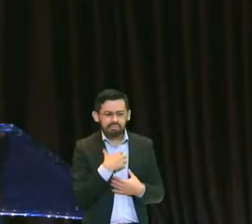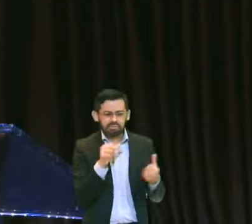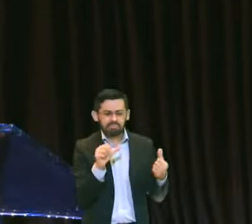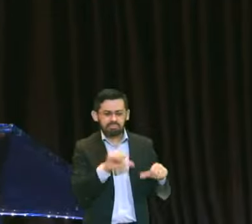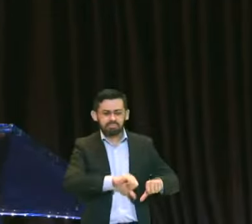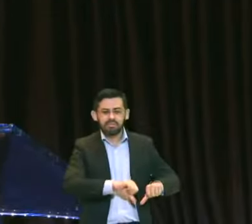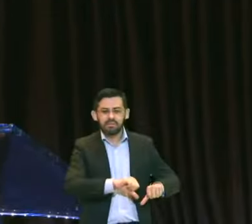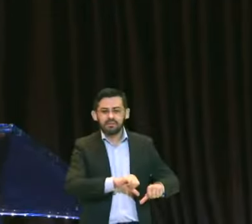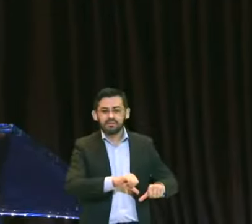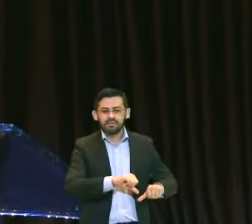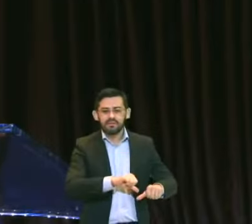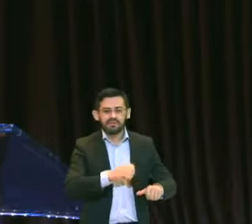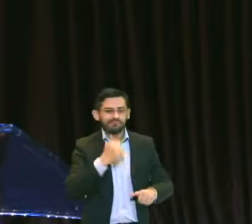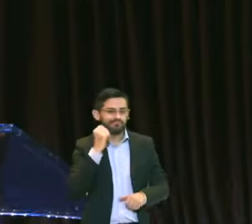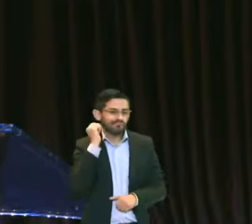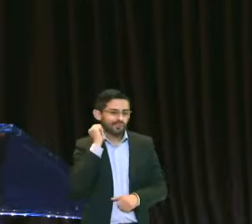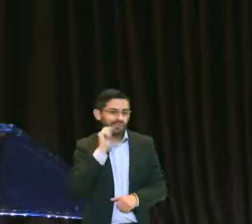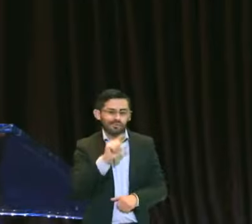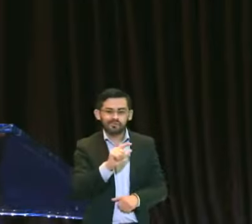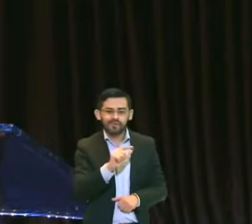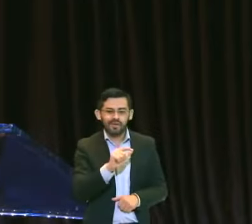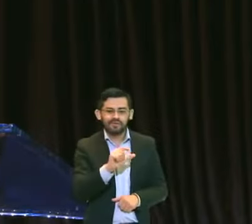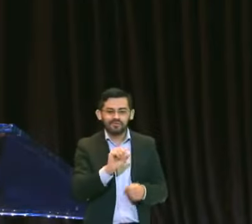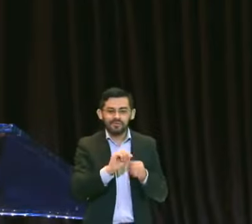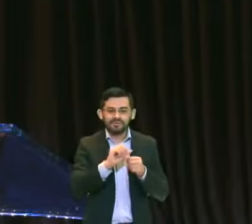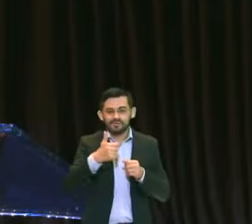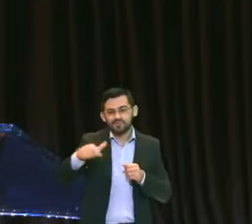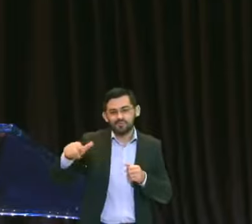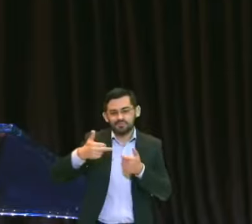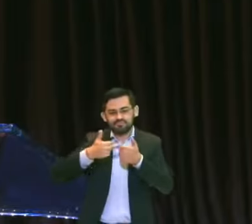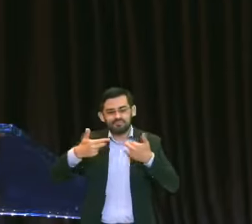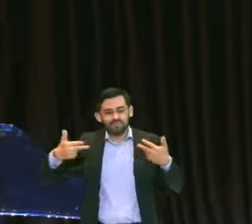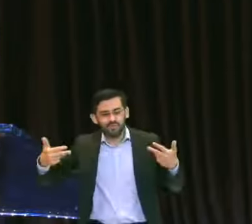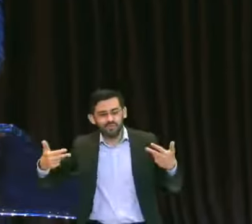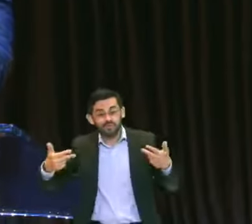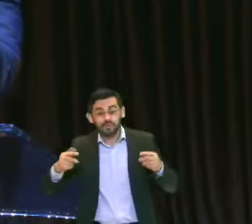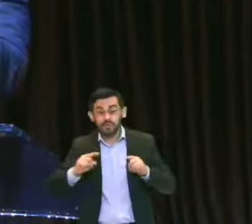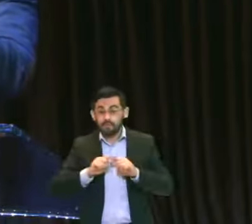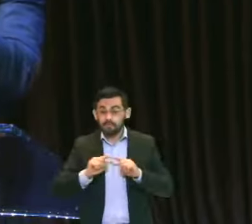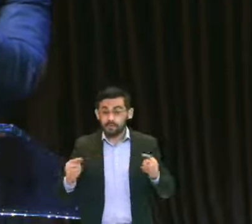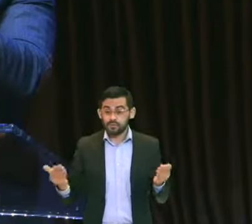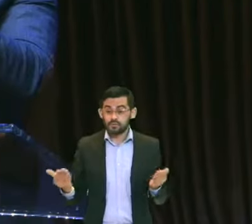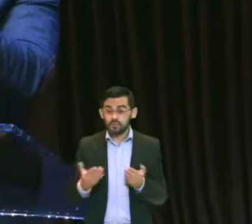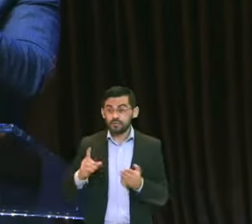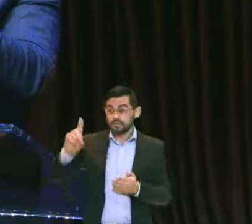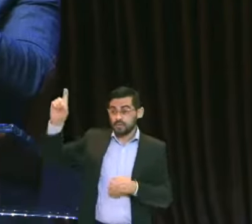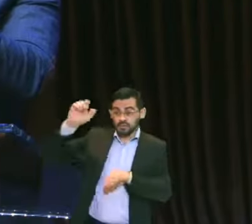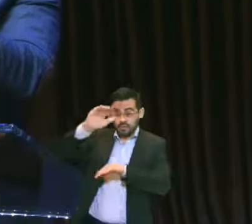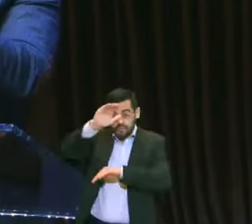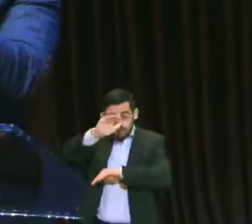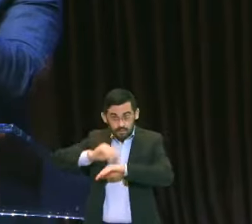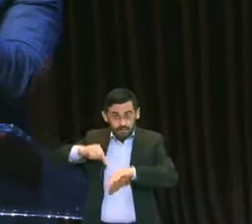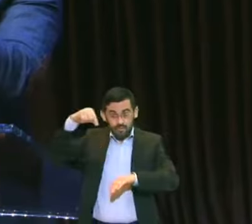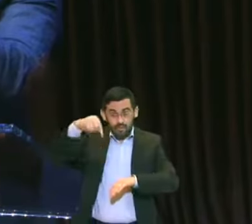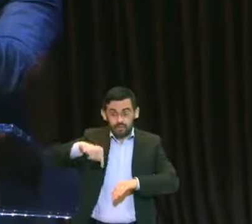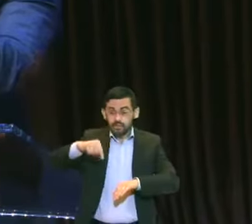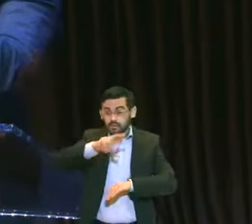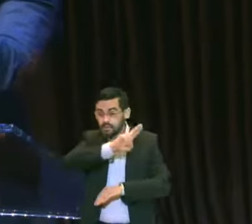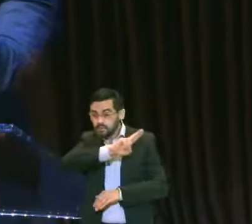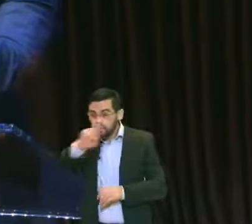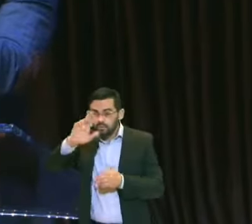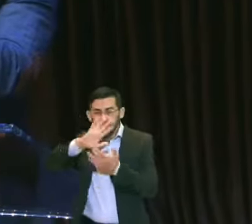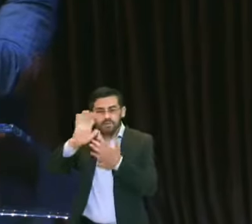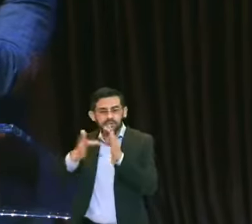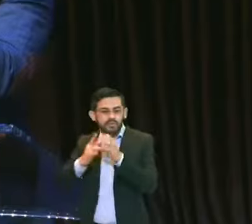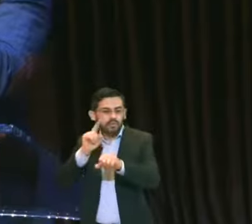frustrados, e não conseguem sair do lugar. Mas hoje Deus te trouxe aqui para dizer, em nome de Jesus, no